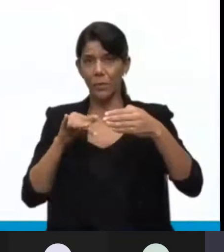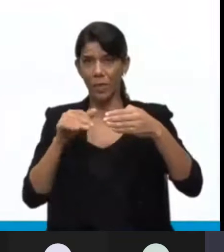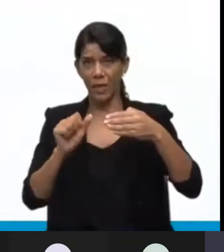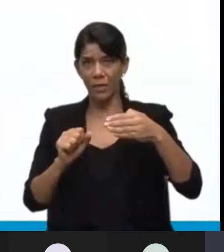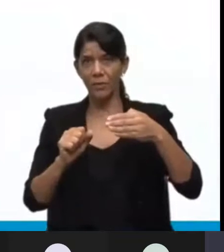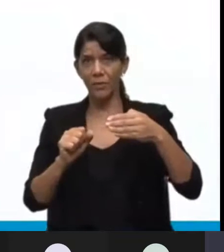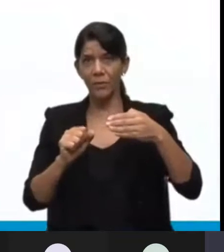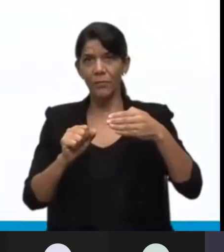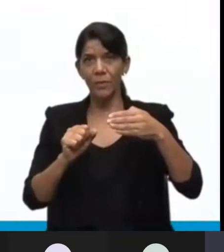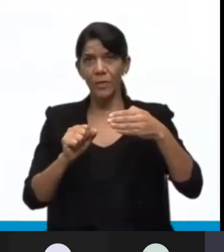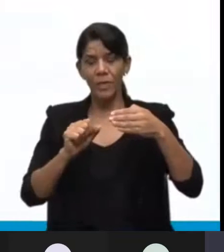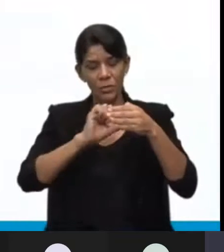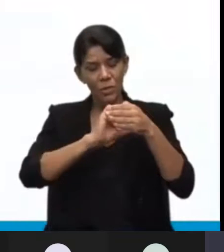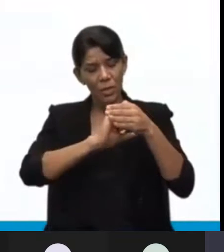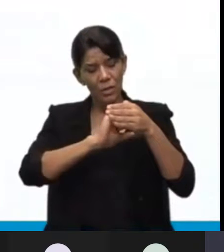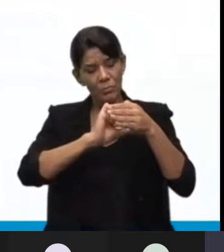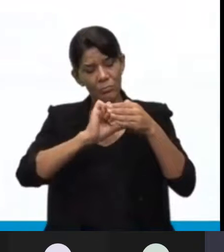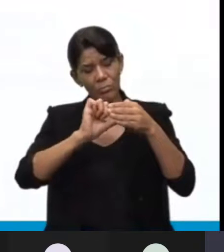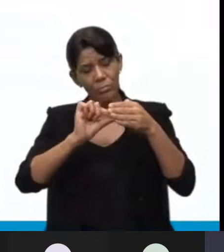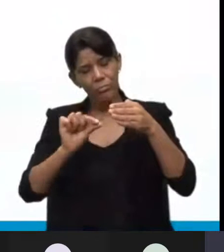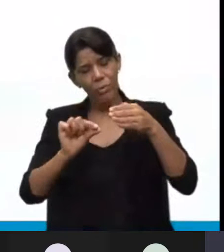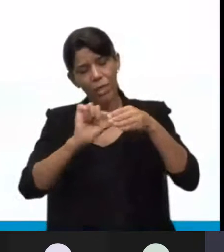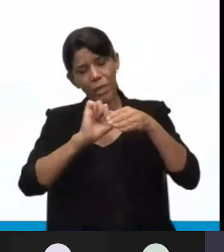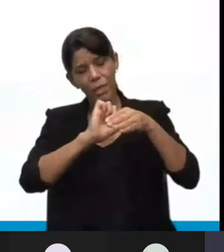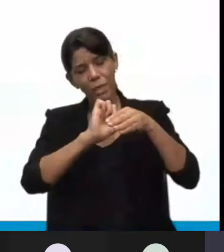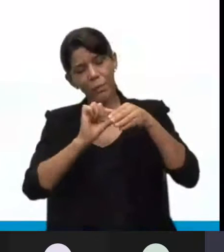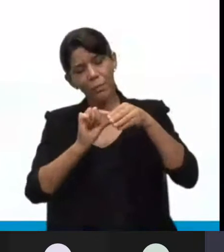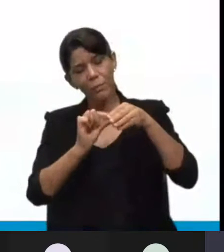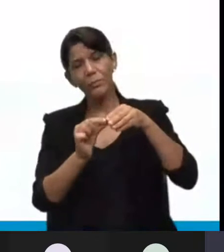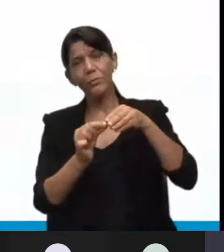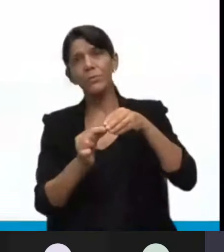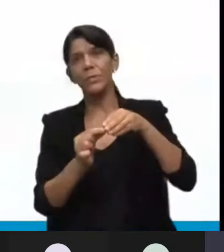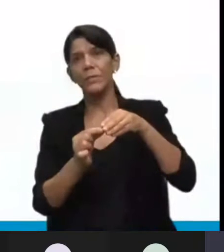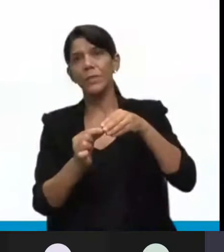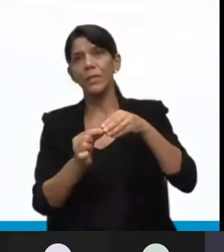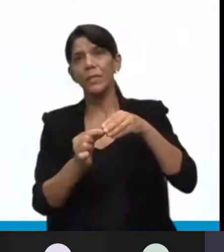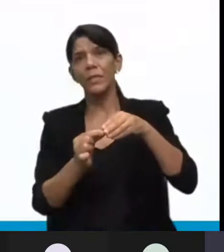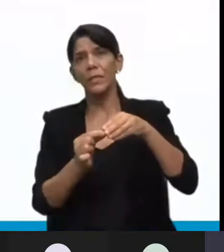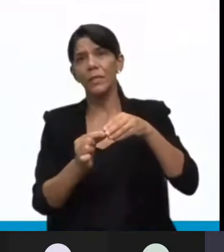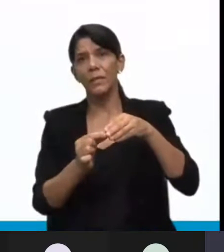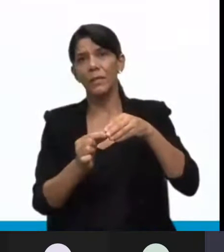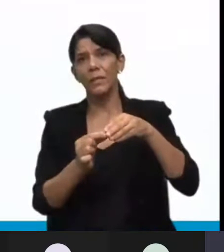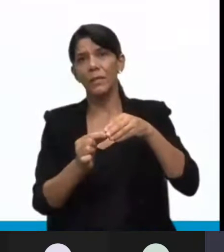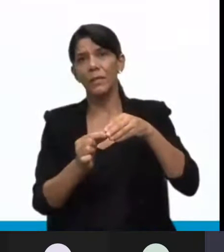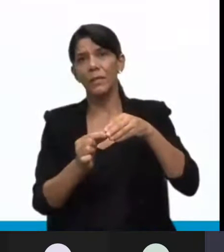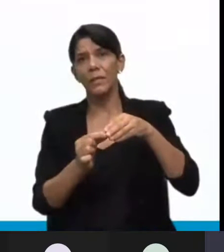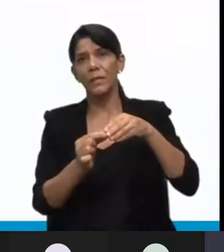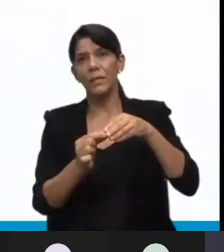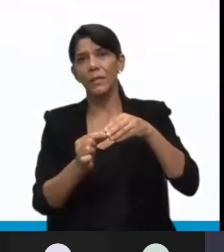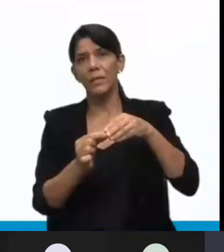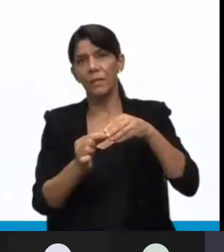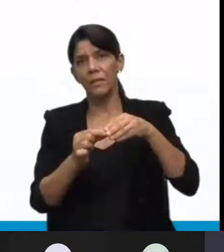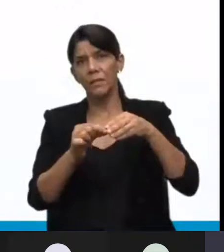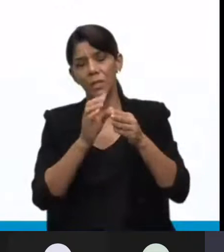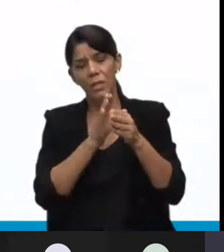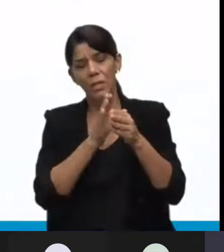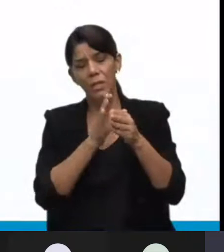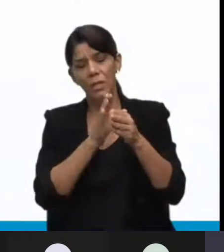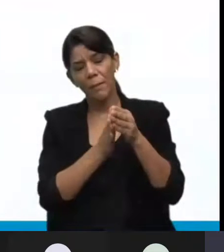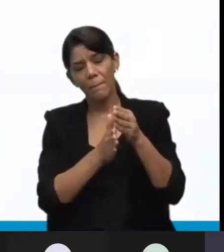cardíaco, né? E aqui, ó, revestindo aqui internamente a minha câmara, né? Porque aqui vai ser a luz lá do meu